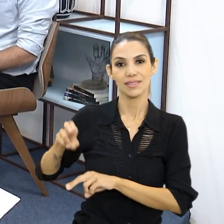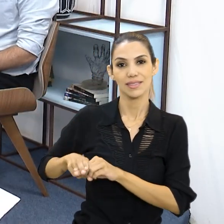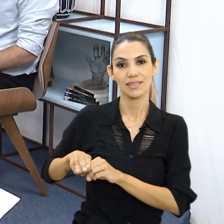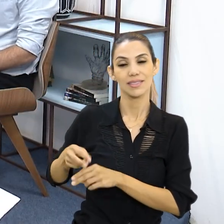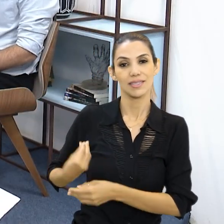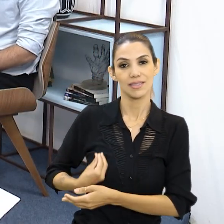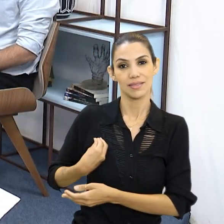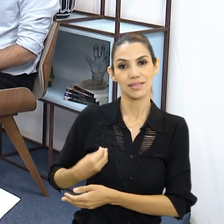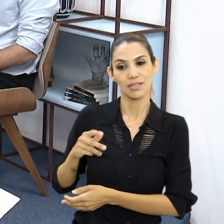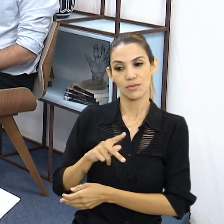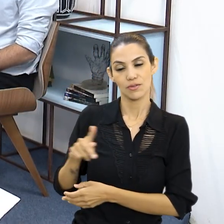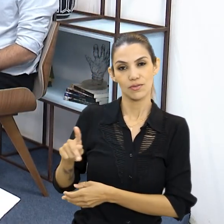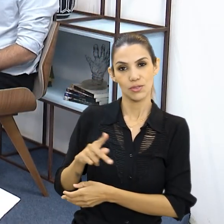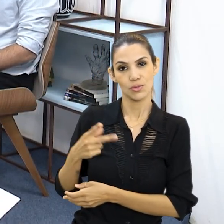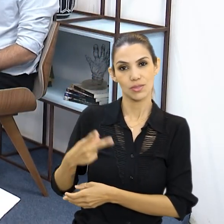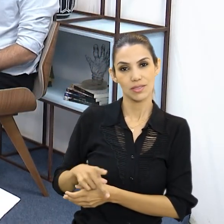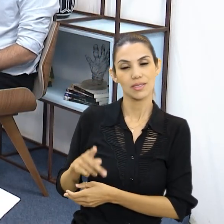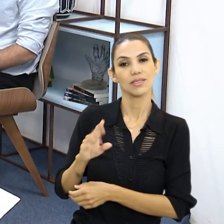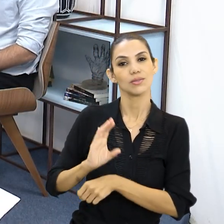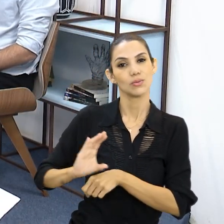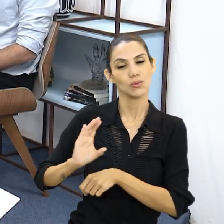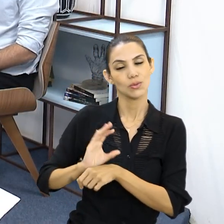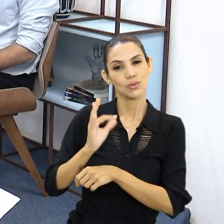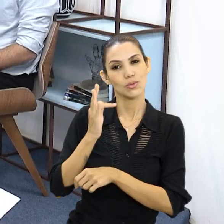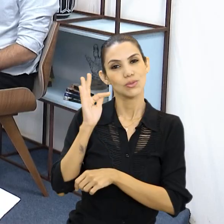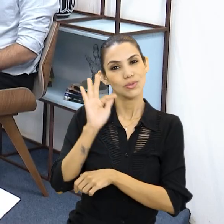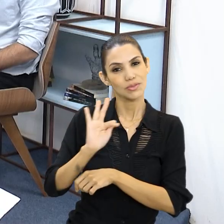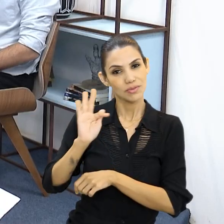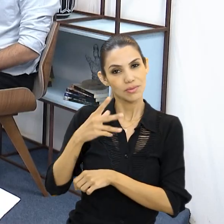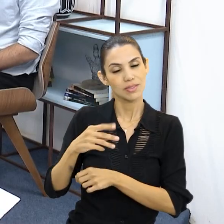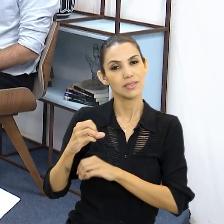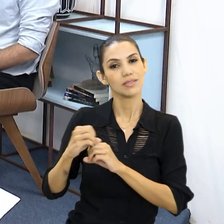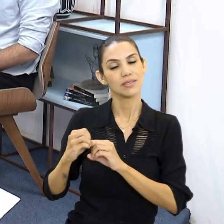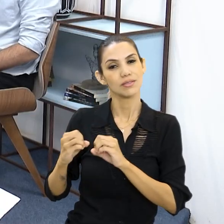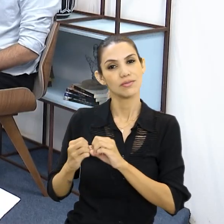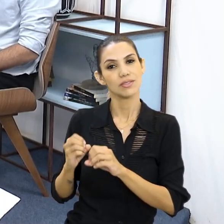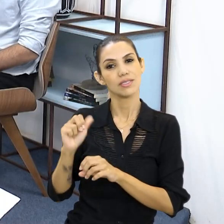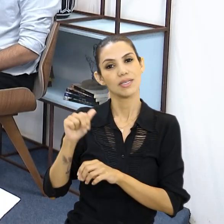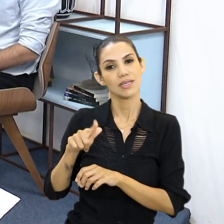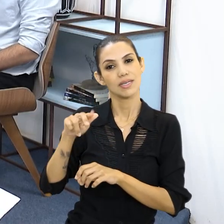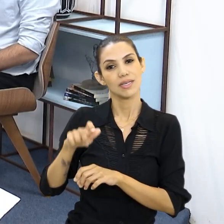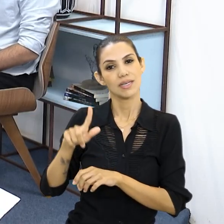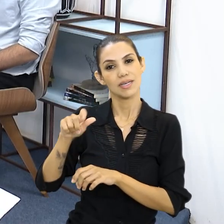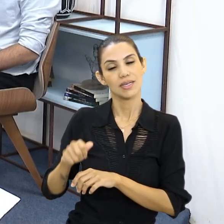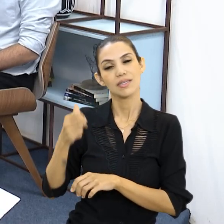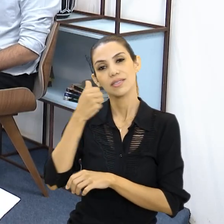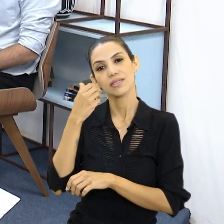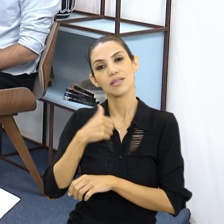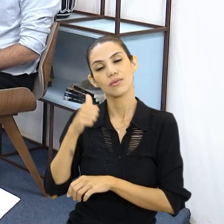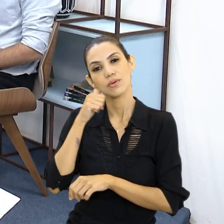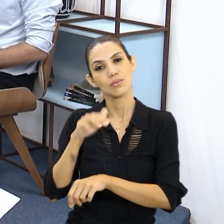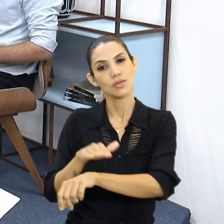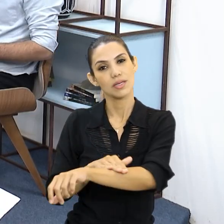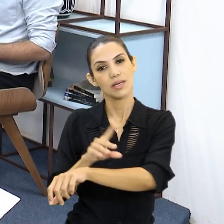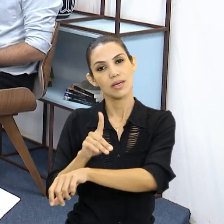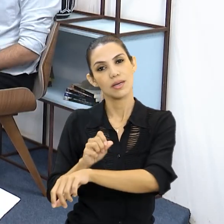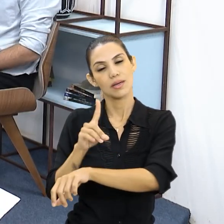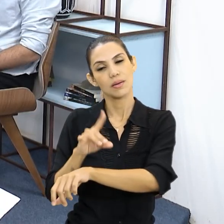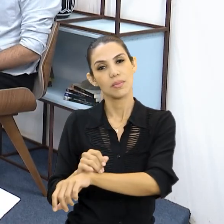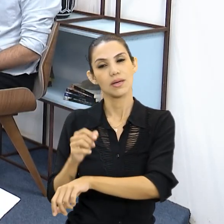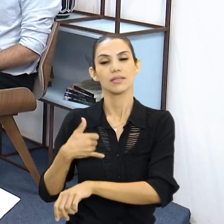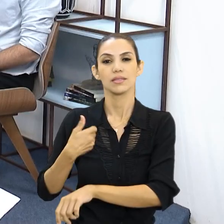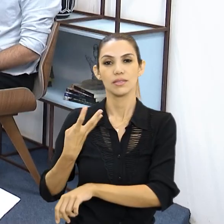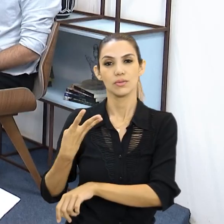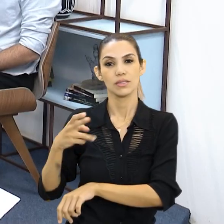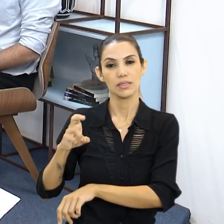de Farmácia da UFG, a Ângela Lopes. Ela que se descreve como uma mulher parda de 45 anos de idade, com cabelos